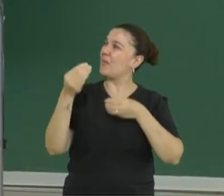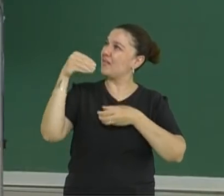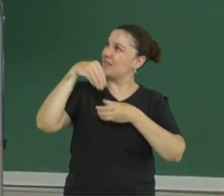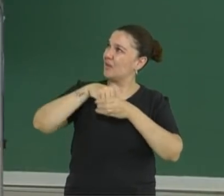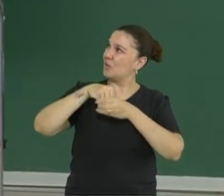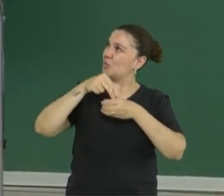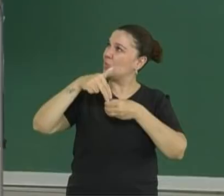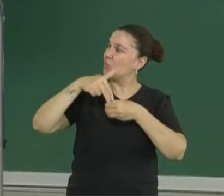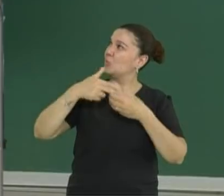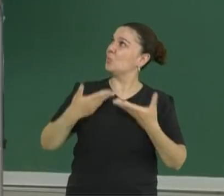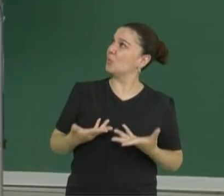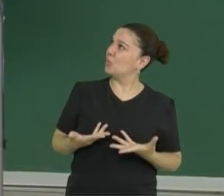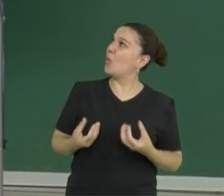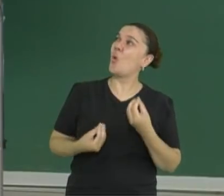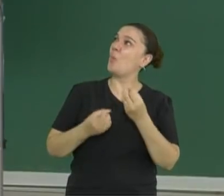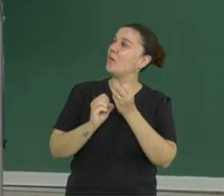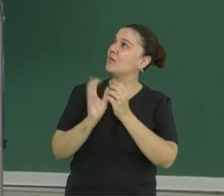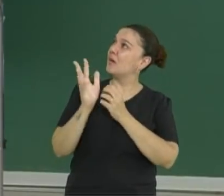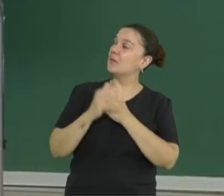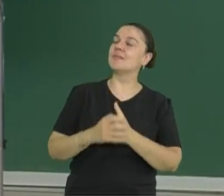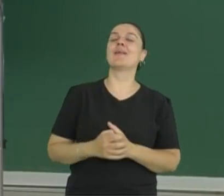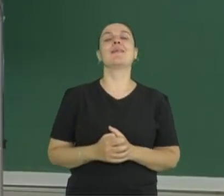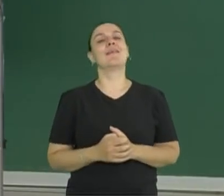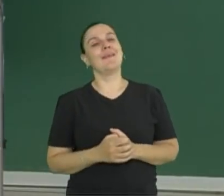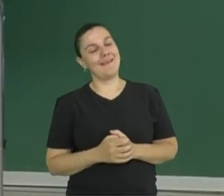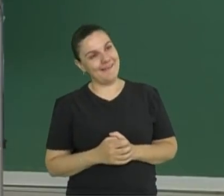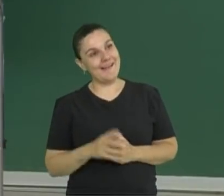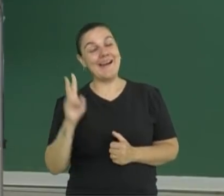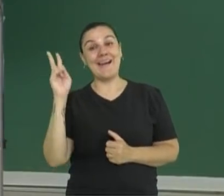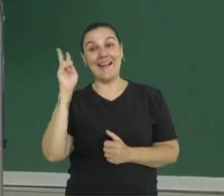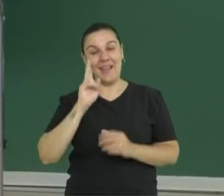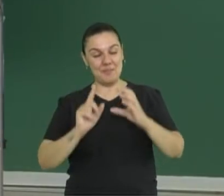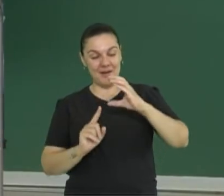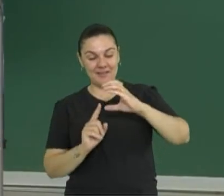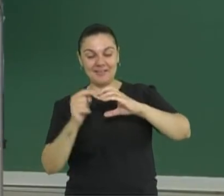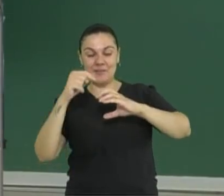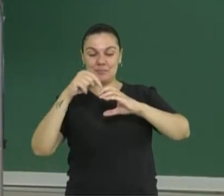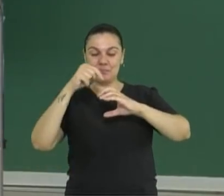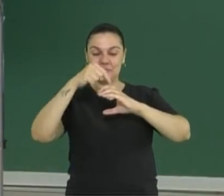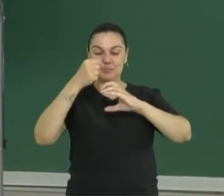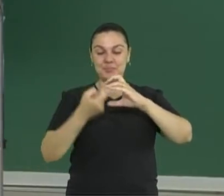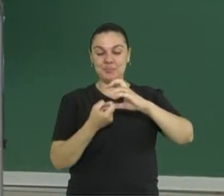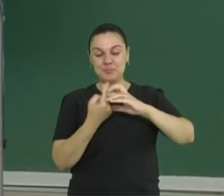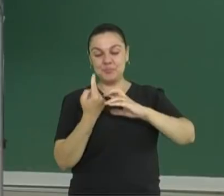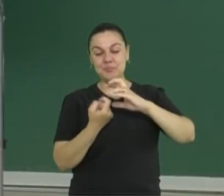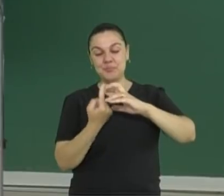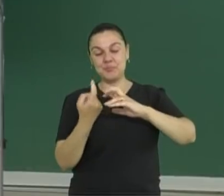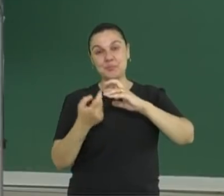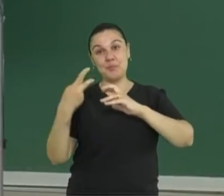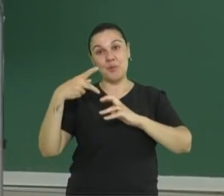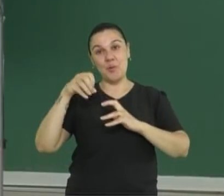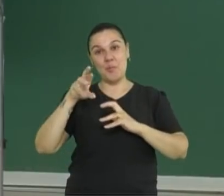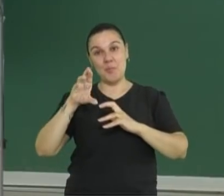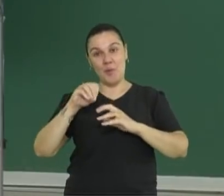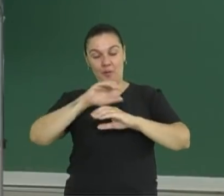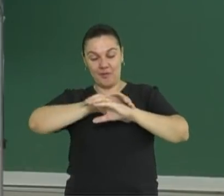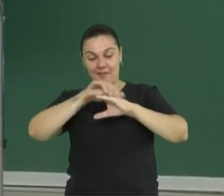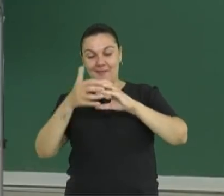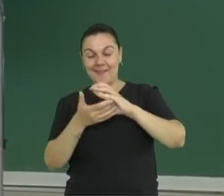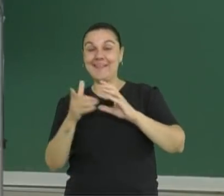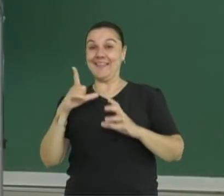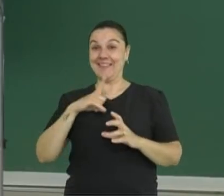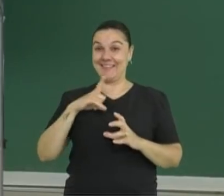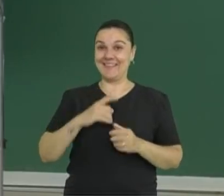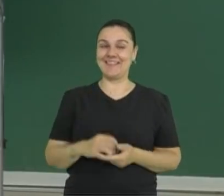produzido dentro do núcleo. Como que ele sai? Através dos poros, das aberturas que a carioteca, a